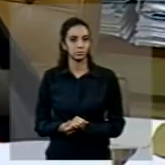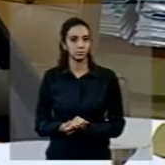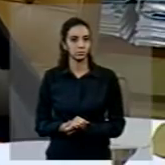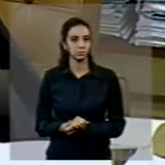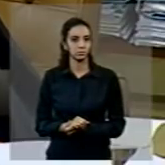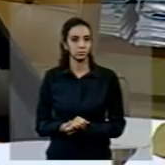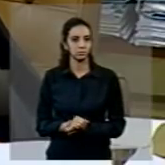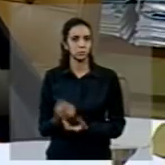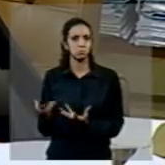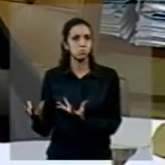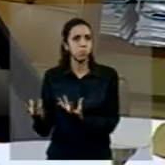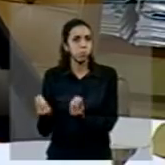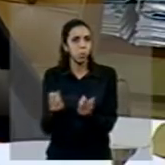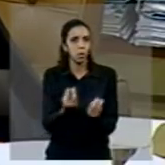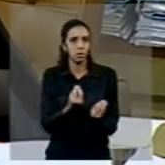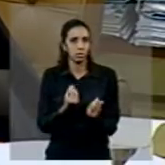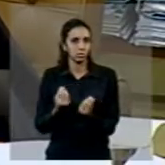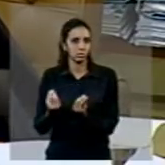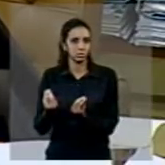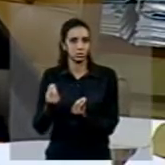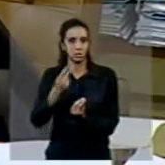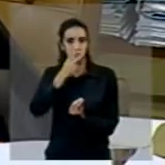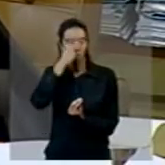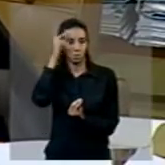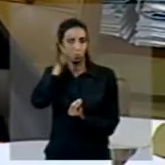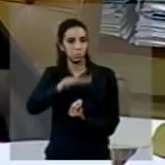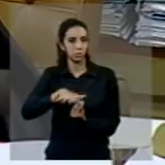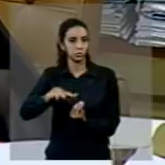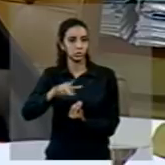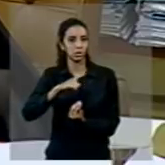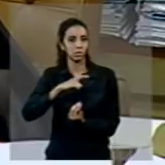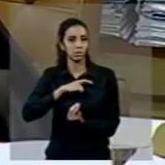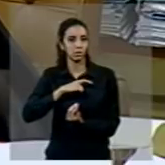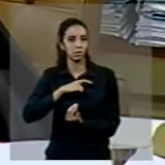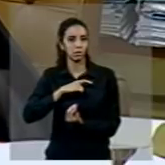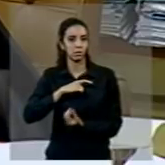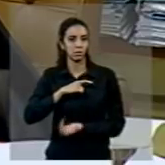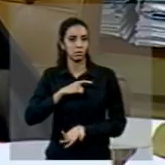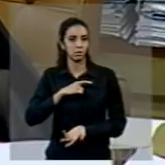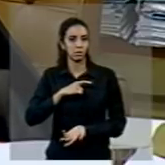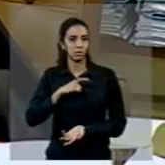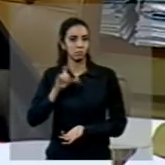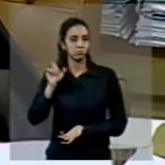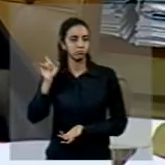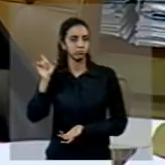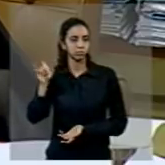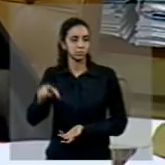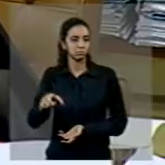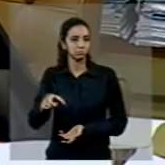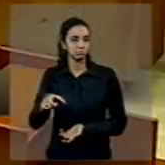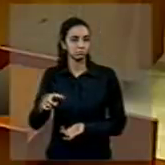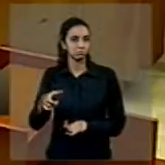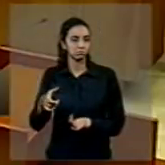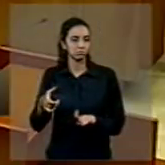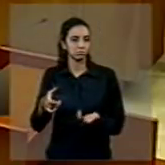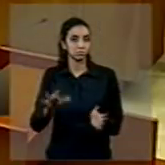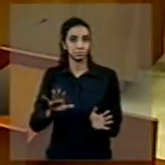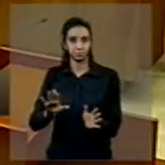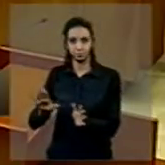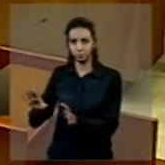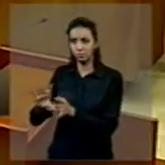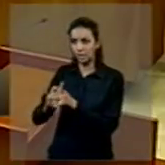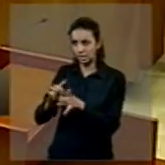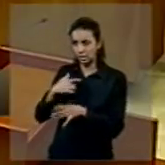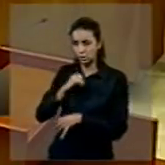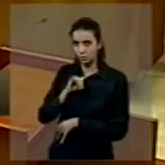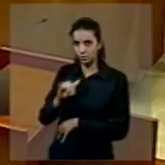um grande conglomerado de títulos. Ministro, Vossa Excelência me permite. Por favor. O problema para